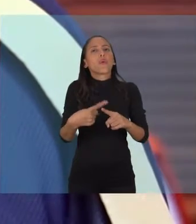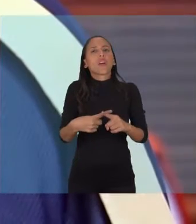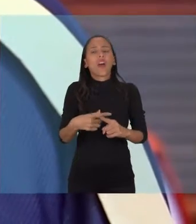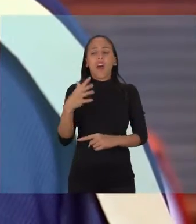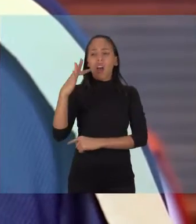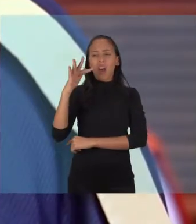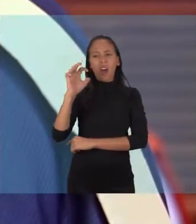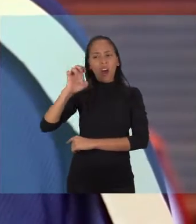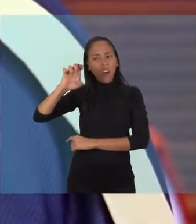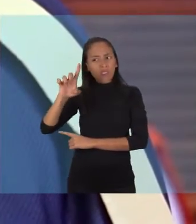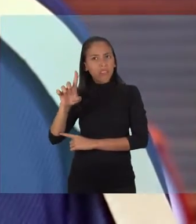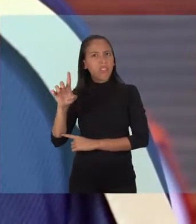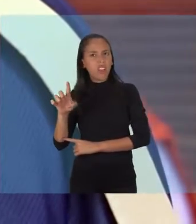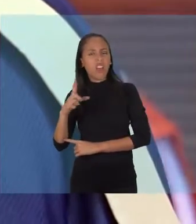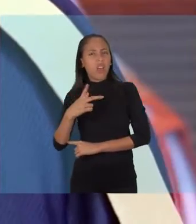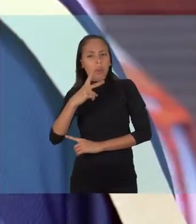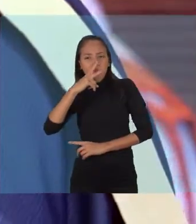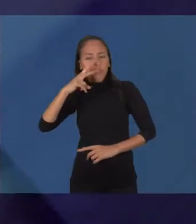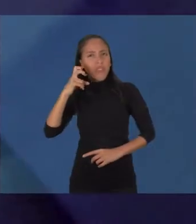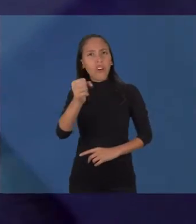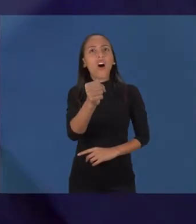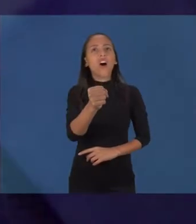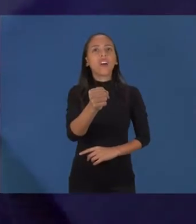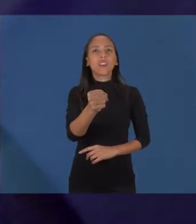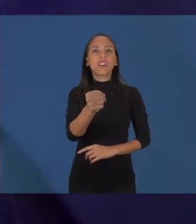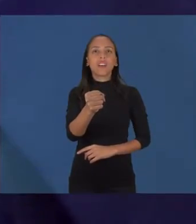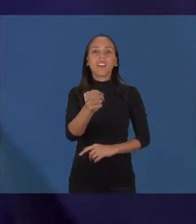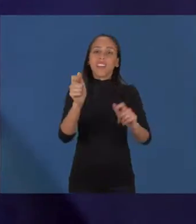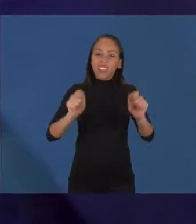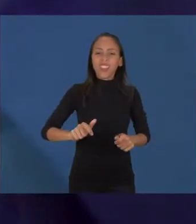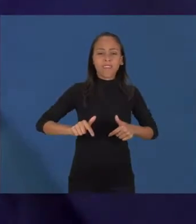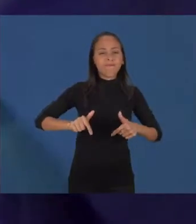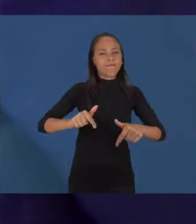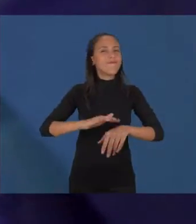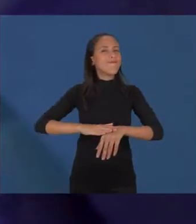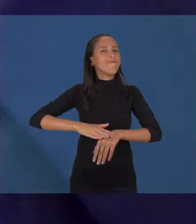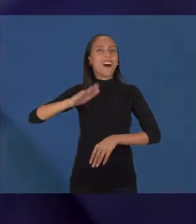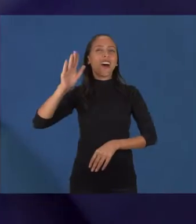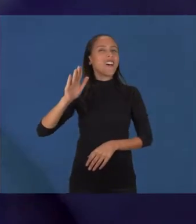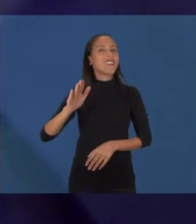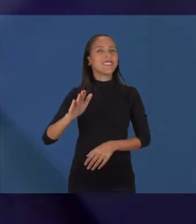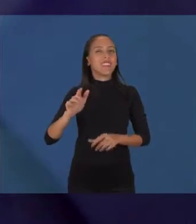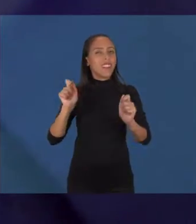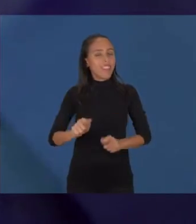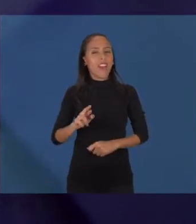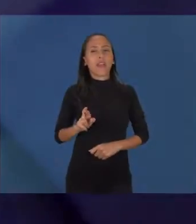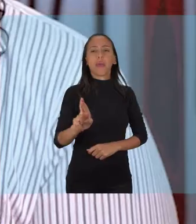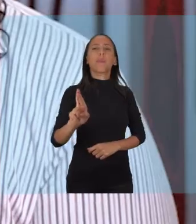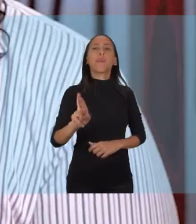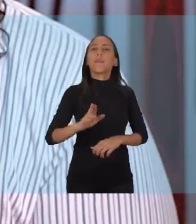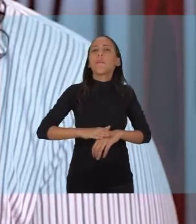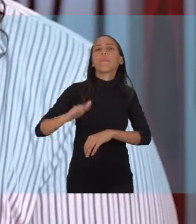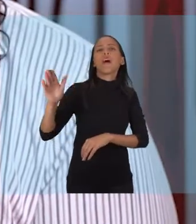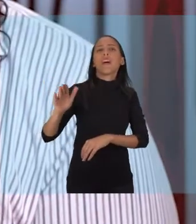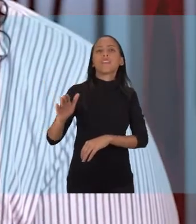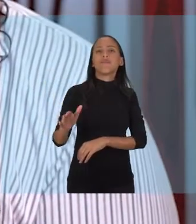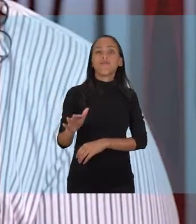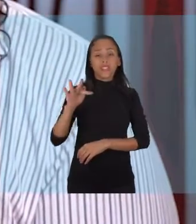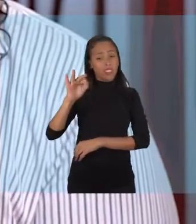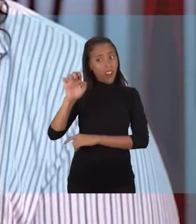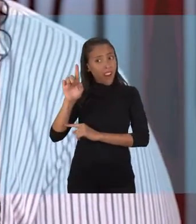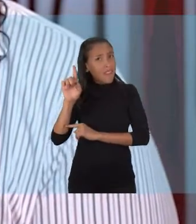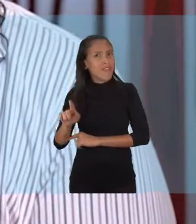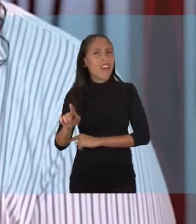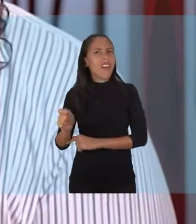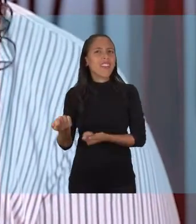fé, a gente é capaz de fazer mais, de representar mais. É a fé que me